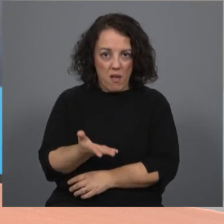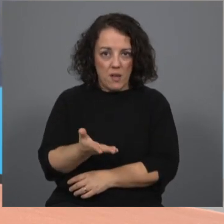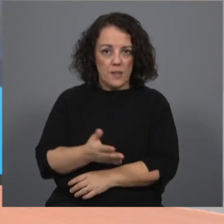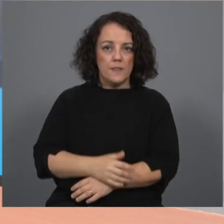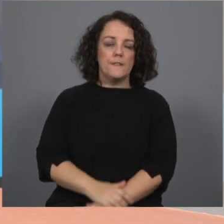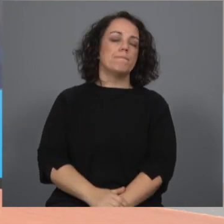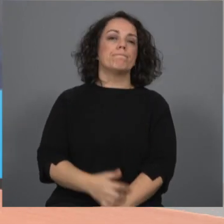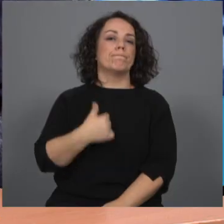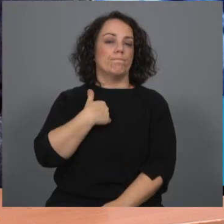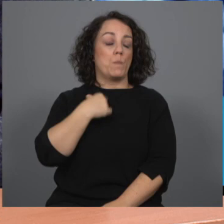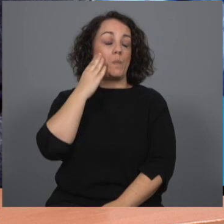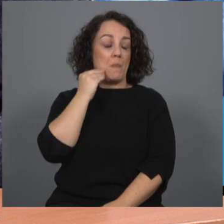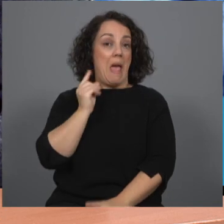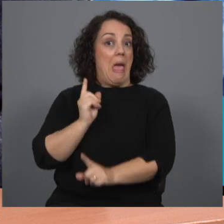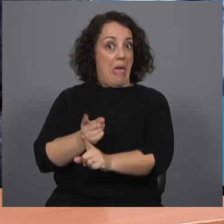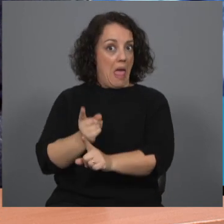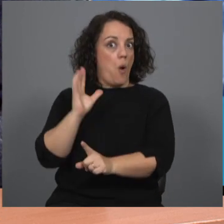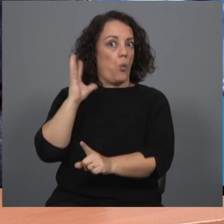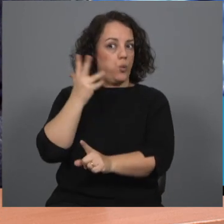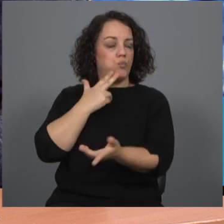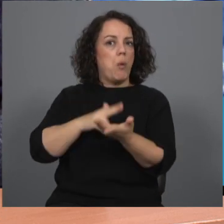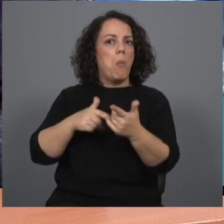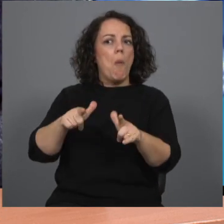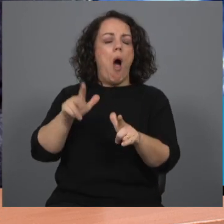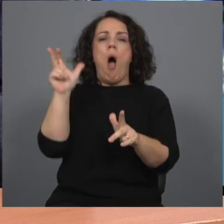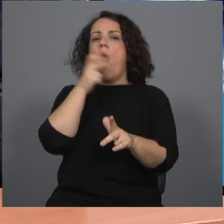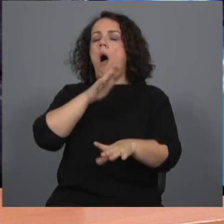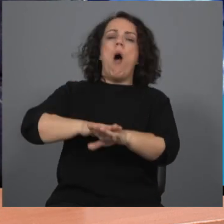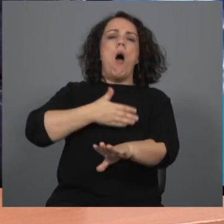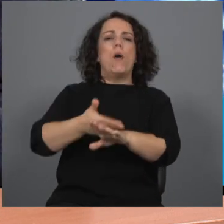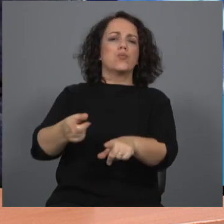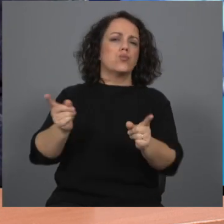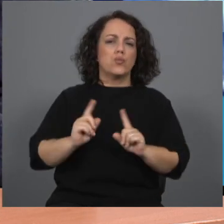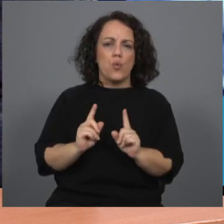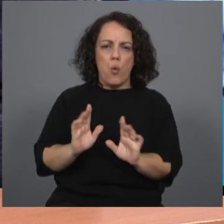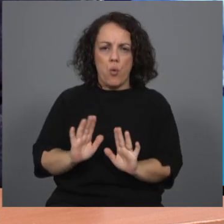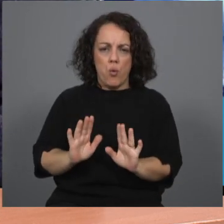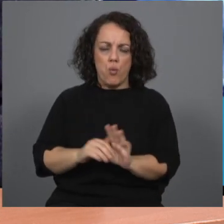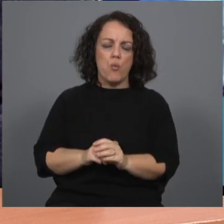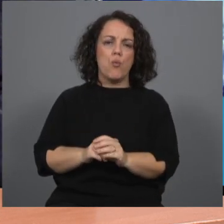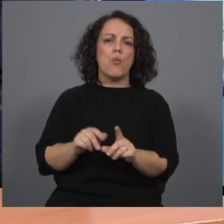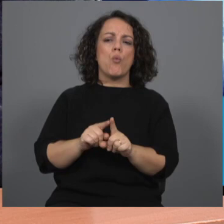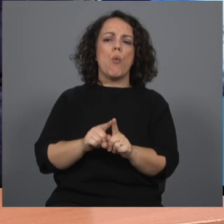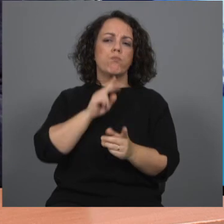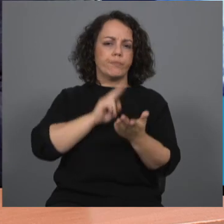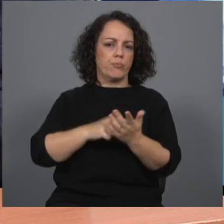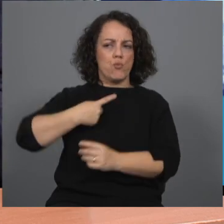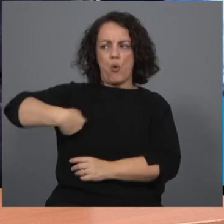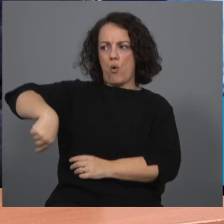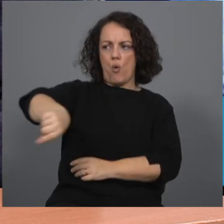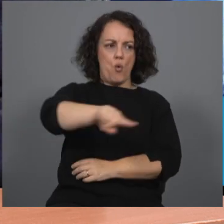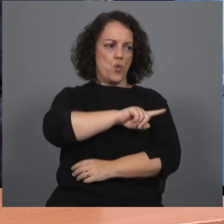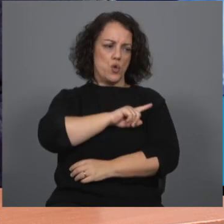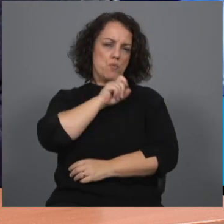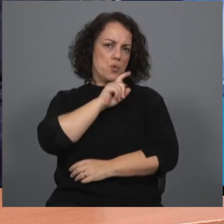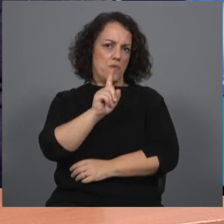Eu creio que está a acontecer, mas não é uma fatalidade. E está a acontecer, não diria tanto entre nós, que se tudo